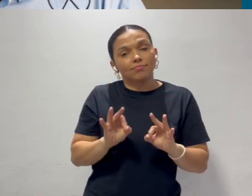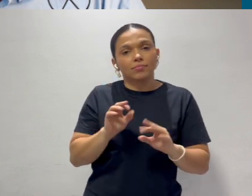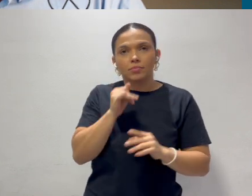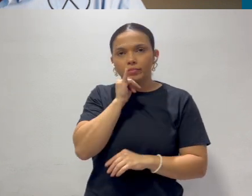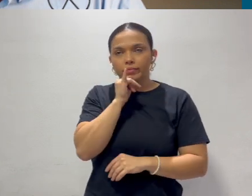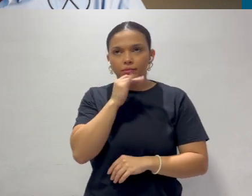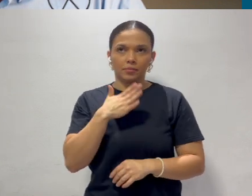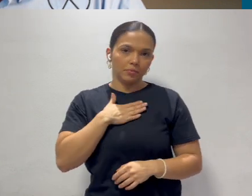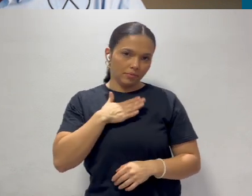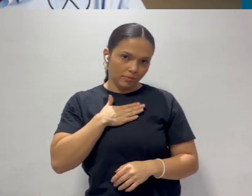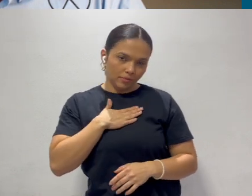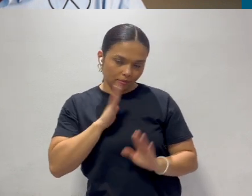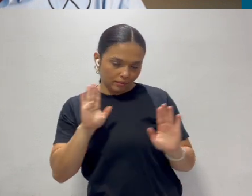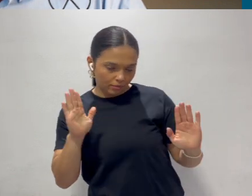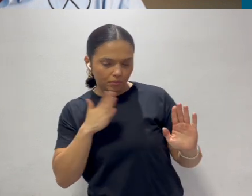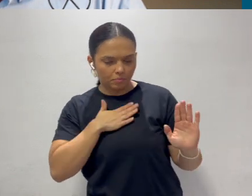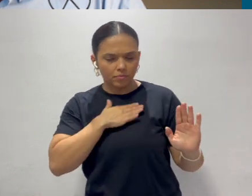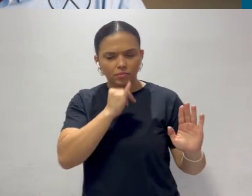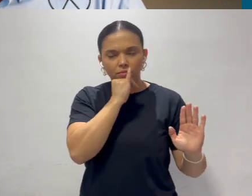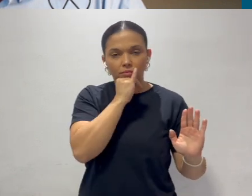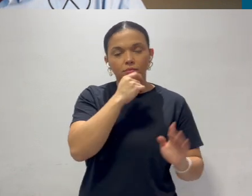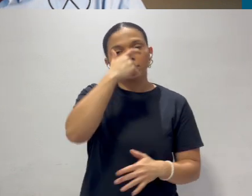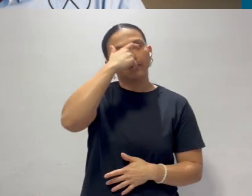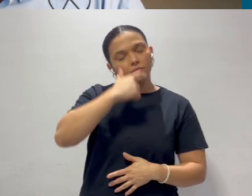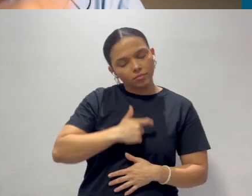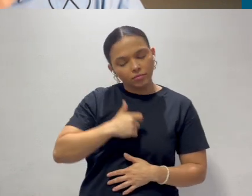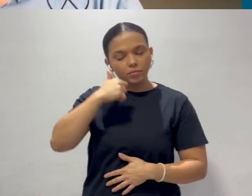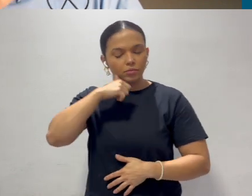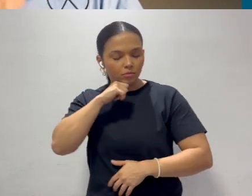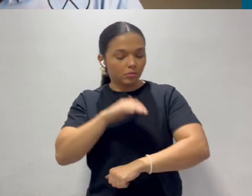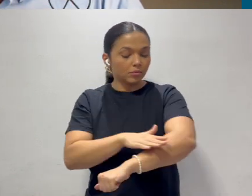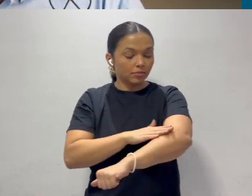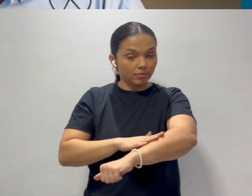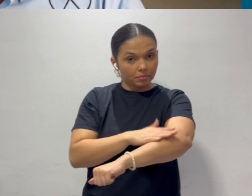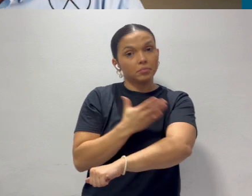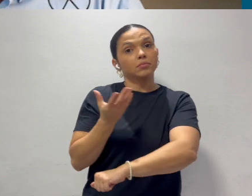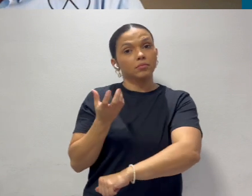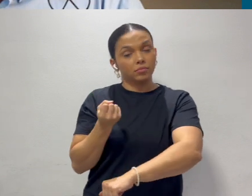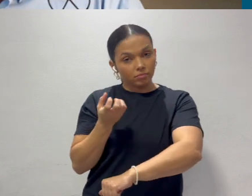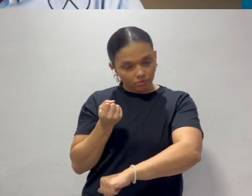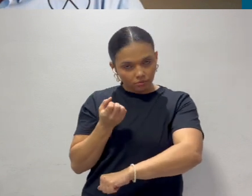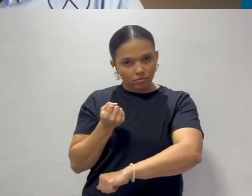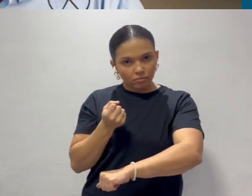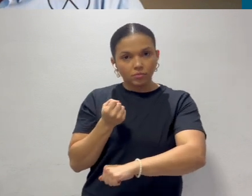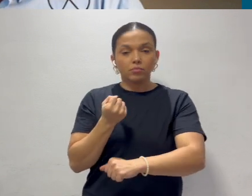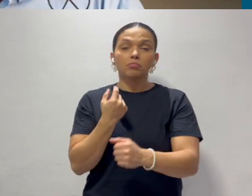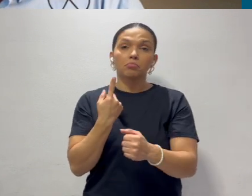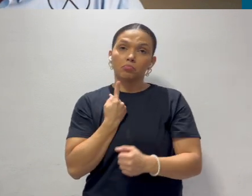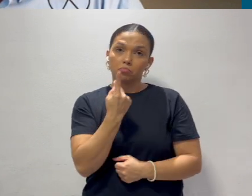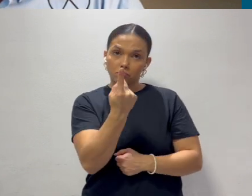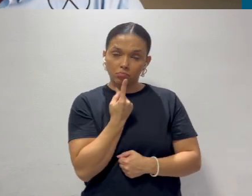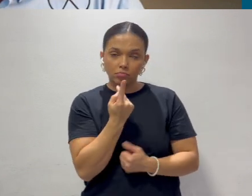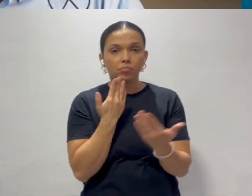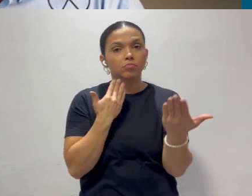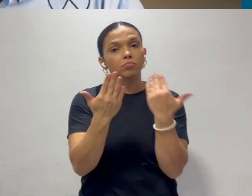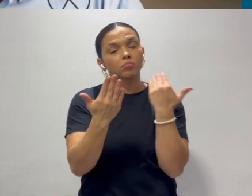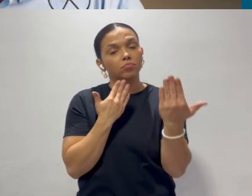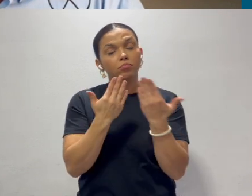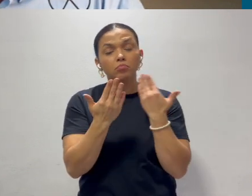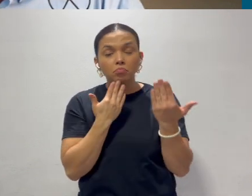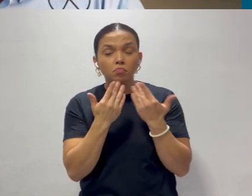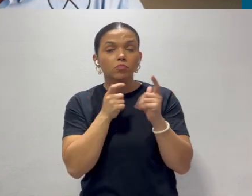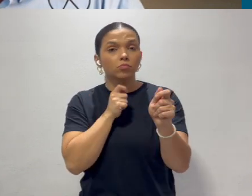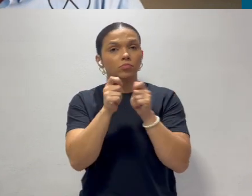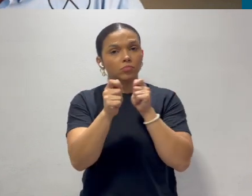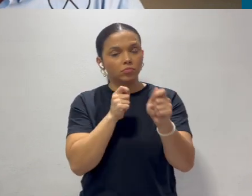você olha, eu, por exemplo, vou usar muito meu exemplo, eu sou uma mulher de pele clara, né, você conversando comigo, nós